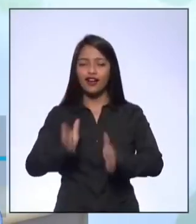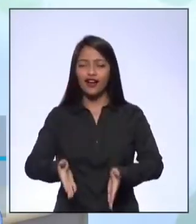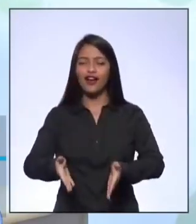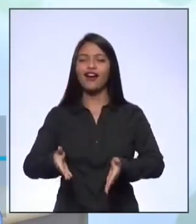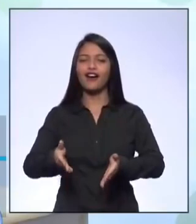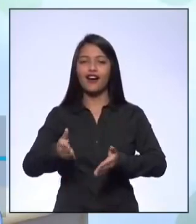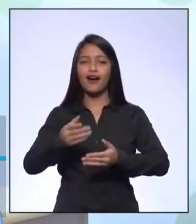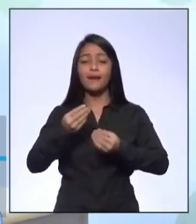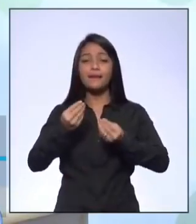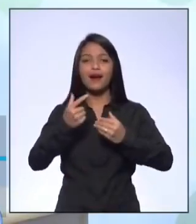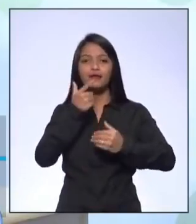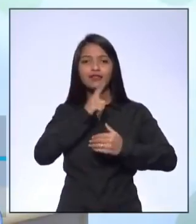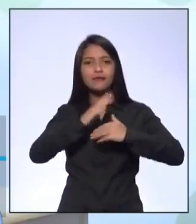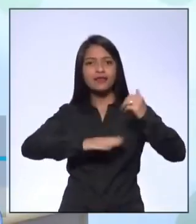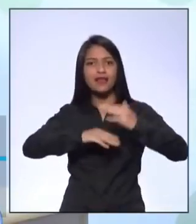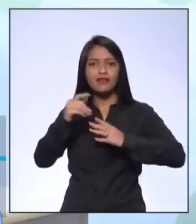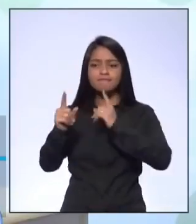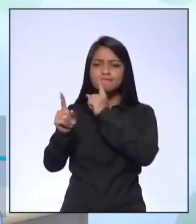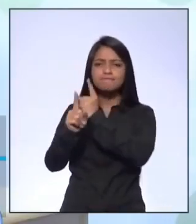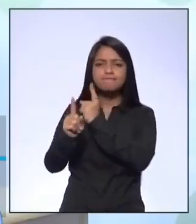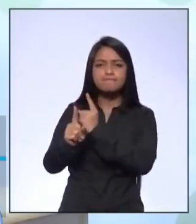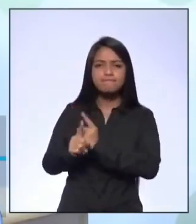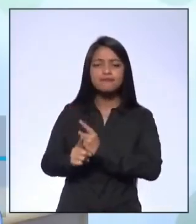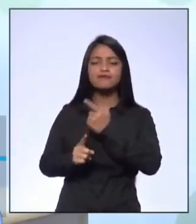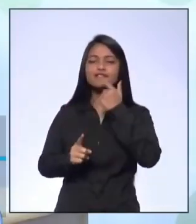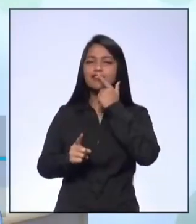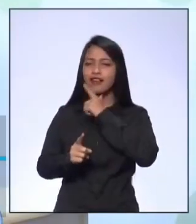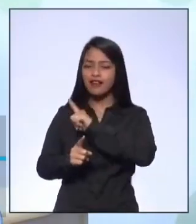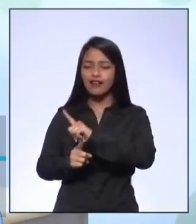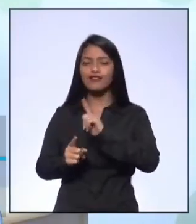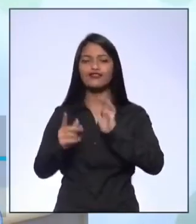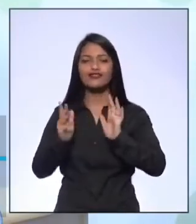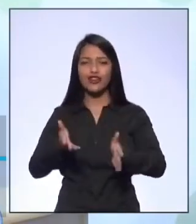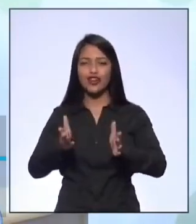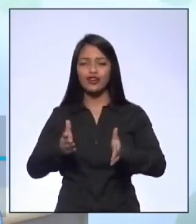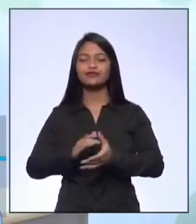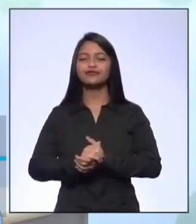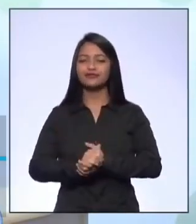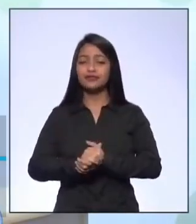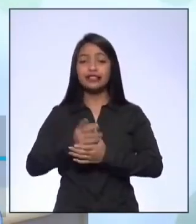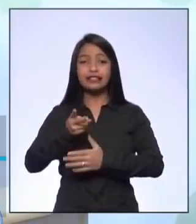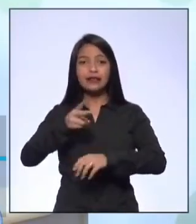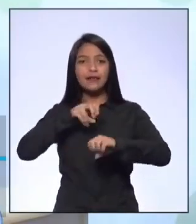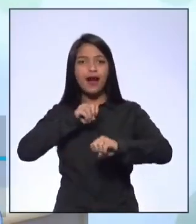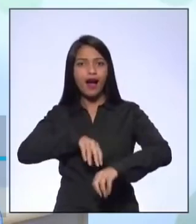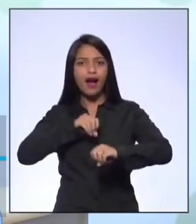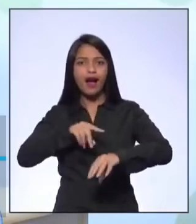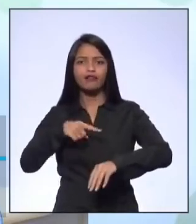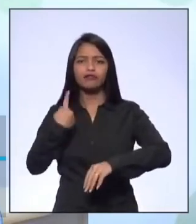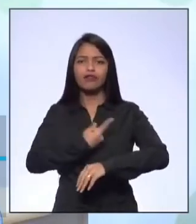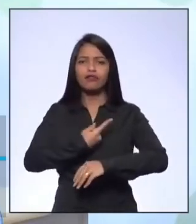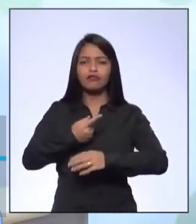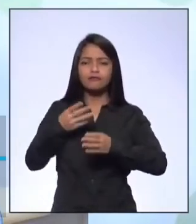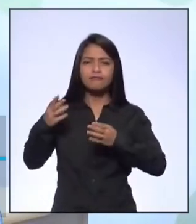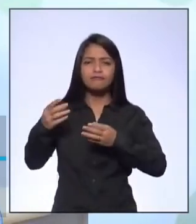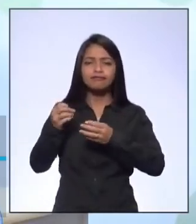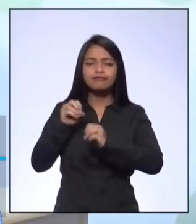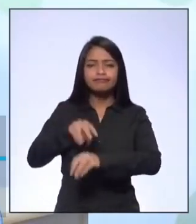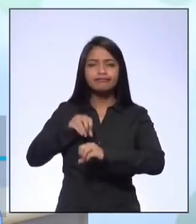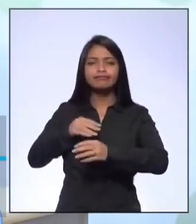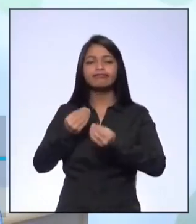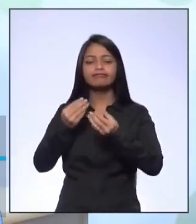habilidades de identificação que nós estamos produzindo aqui em todas as aulas, com as atividades, com